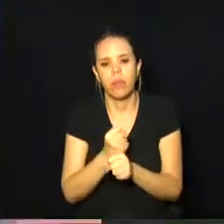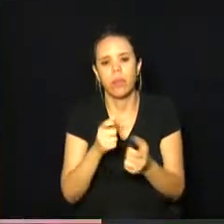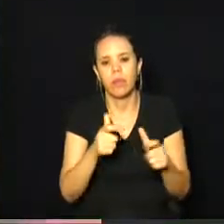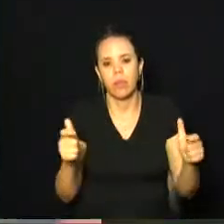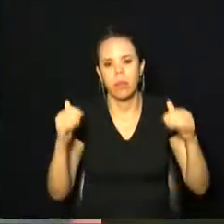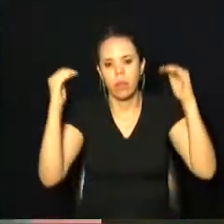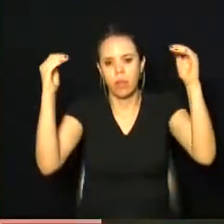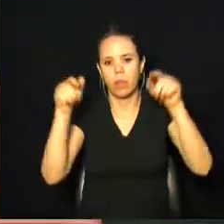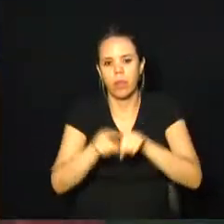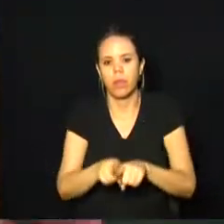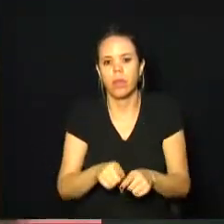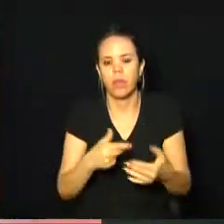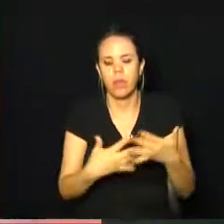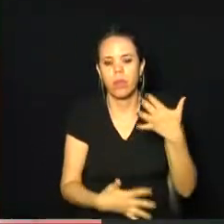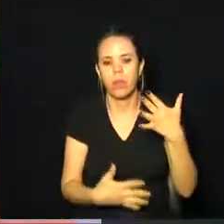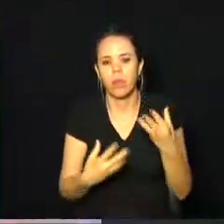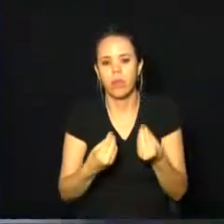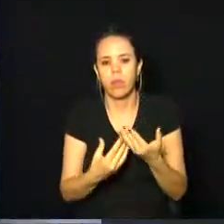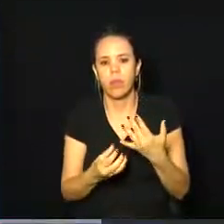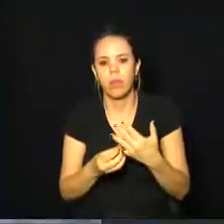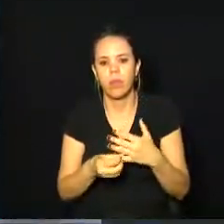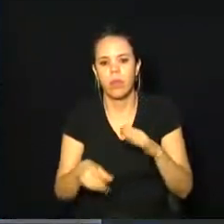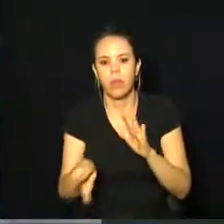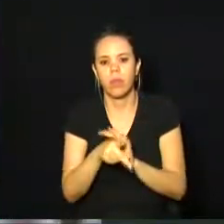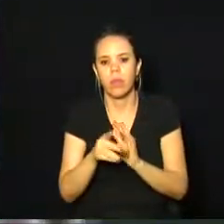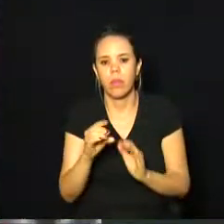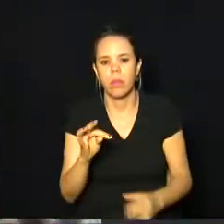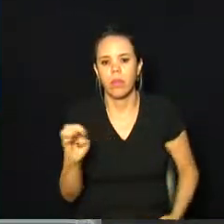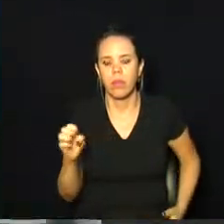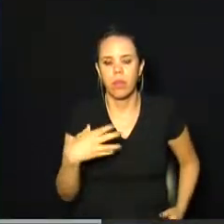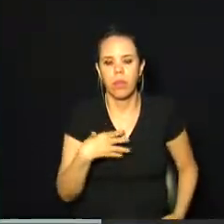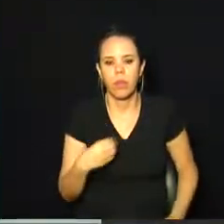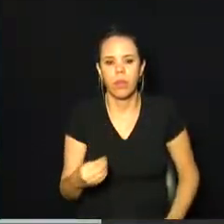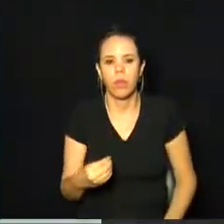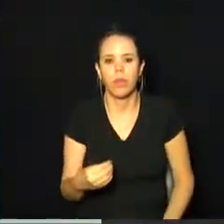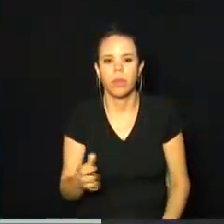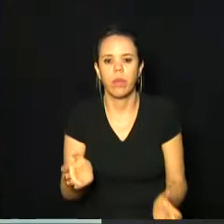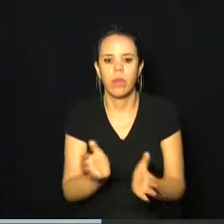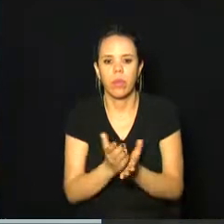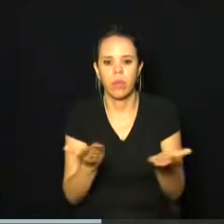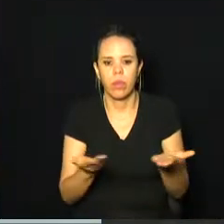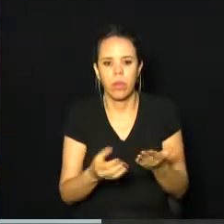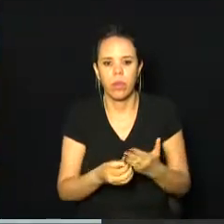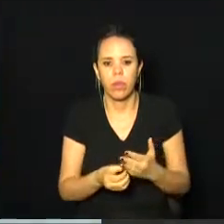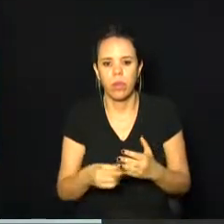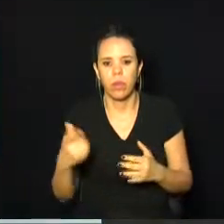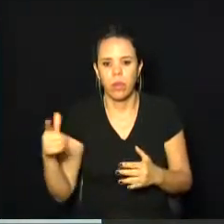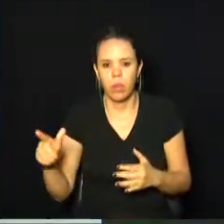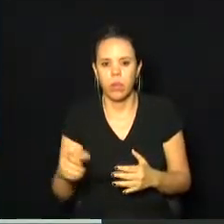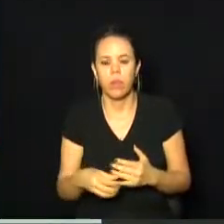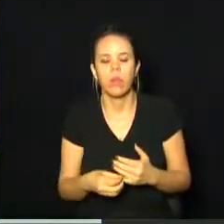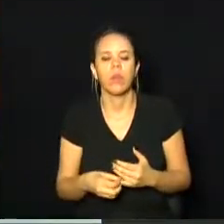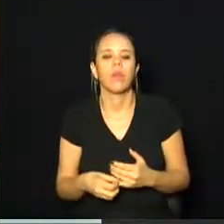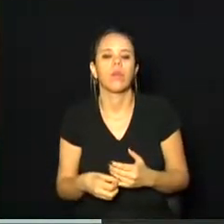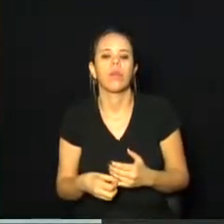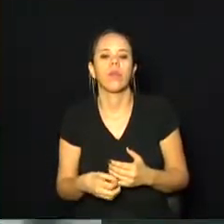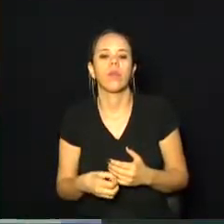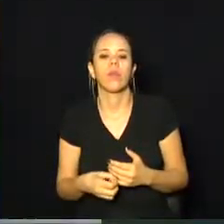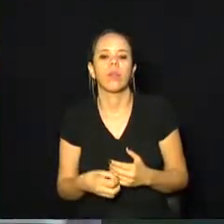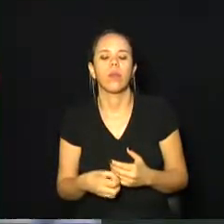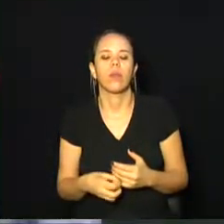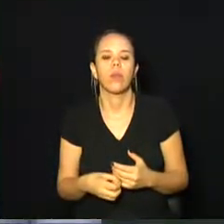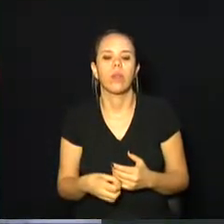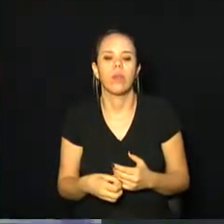como o Valdo Canto, como o próprio Conte, que tem um filho que joga nessa seleção agora, que é o outro Conte.